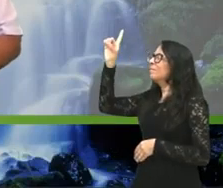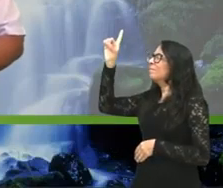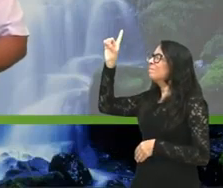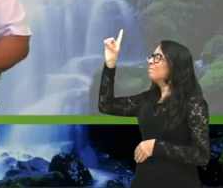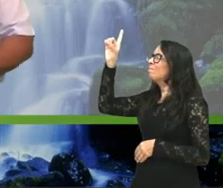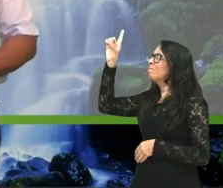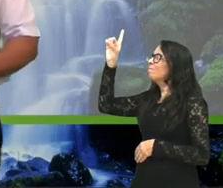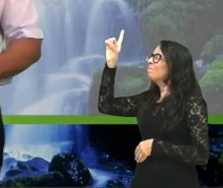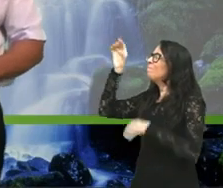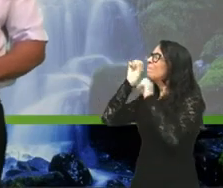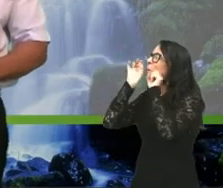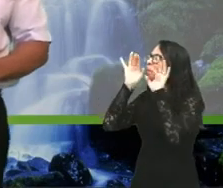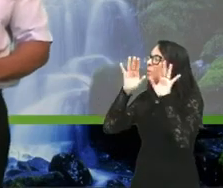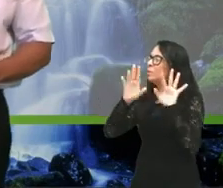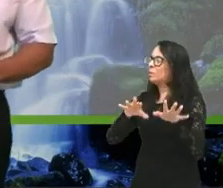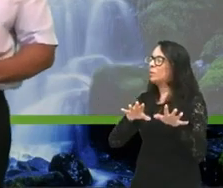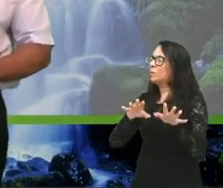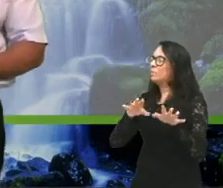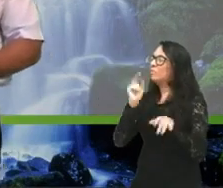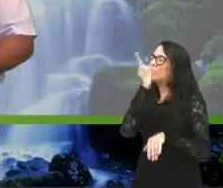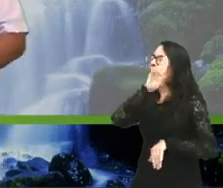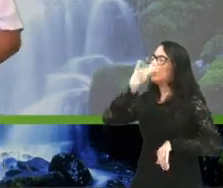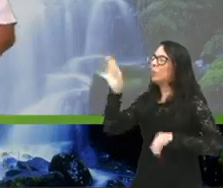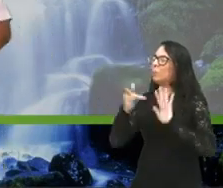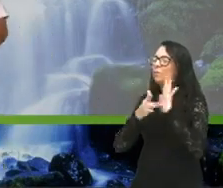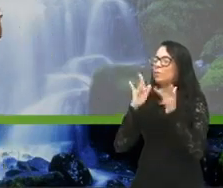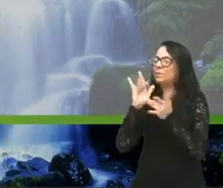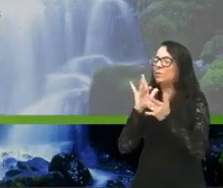Jesus. Amém. Amém.